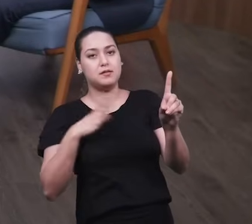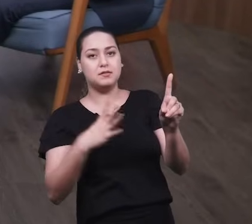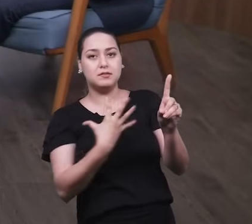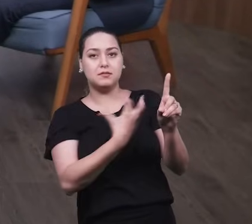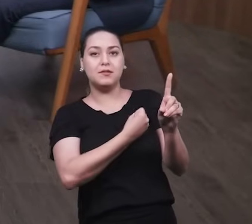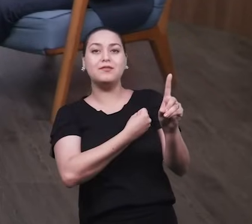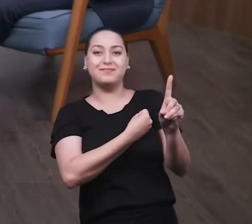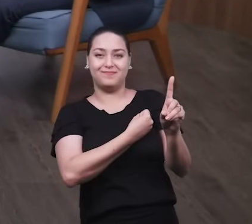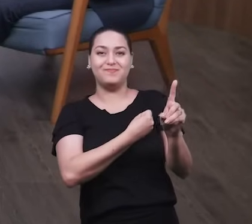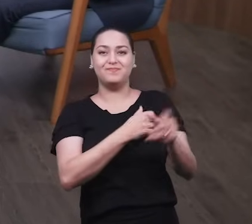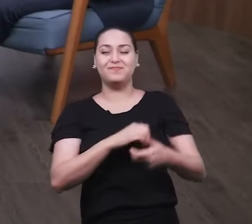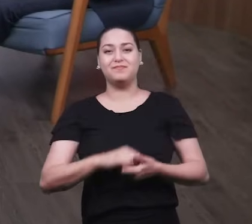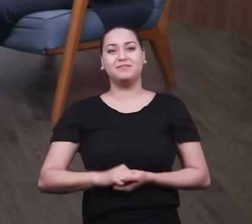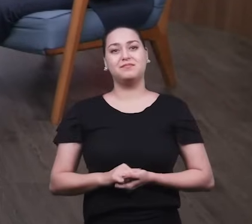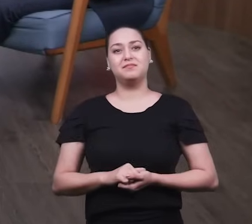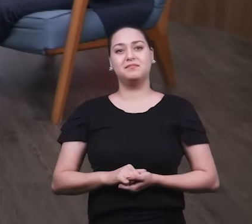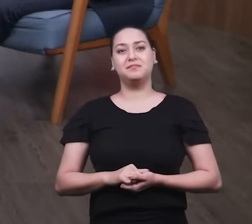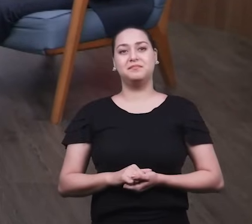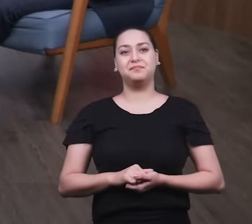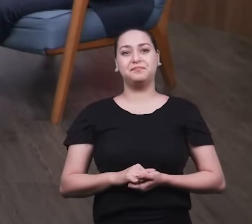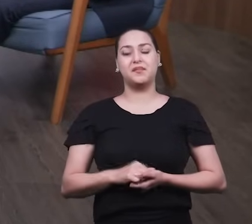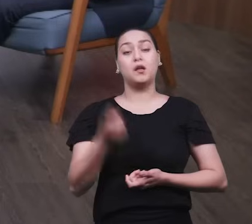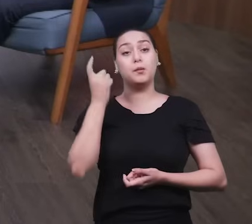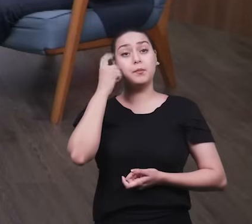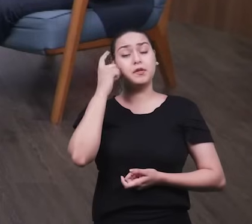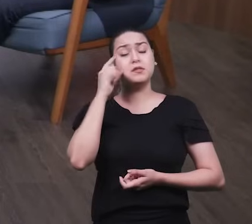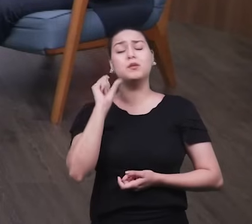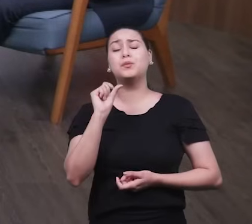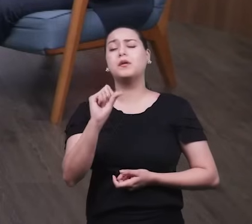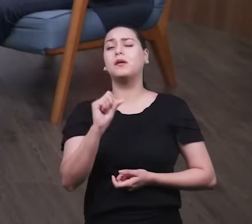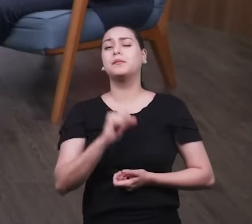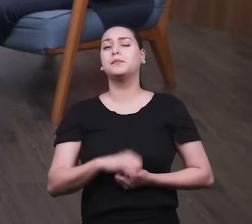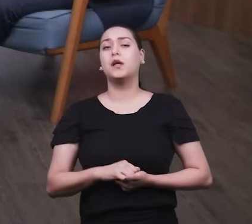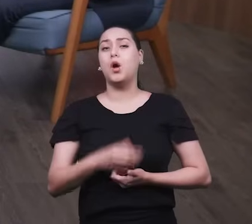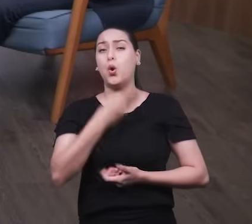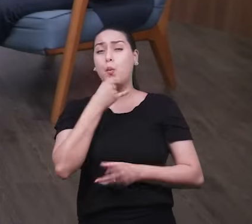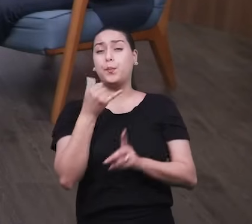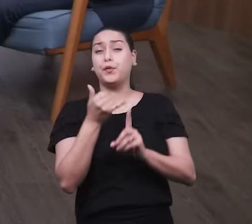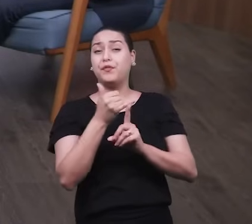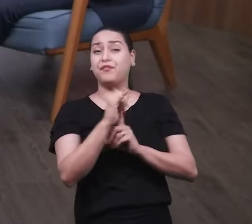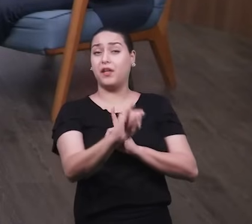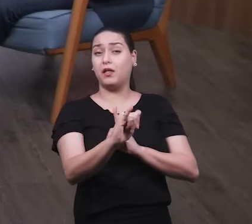Fico pensando, sabe, companheiros, na situação do profeta.